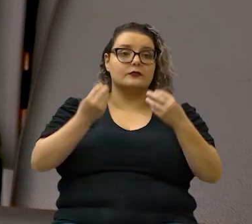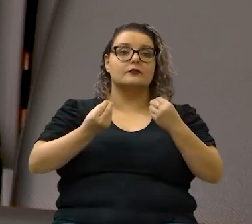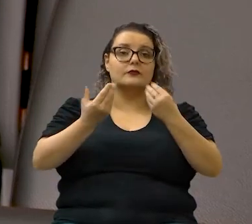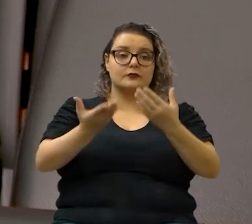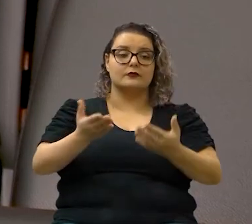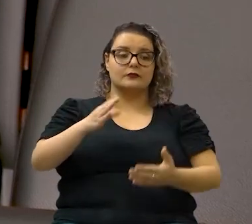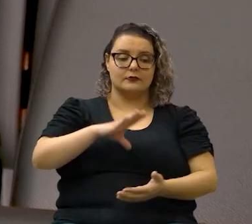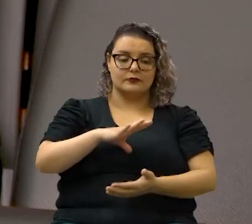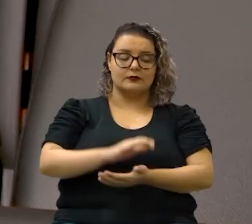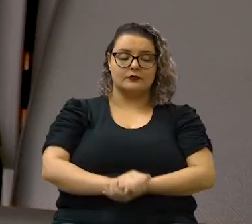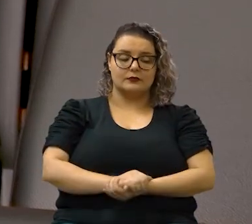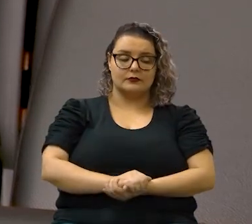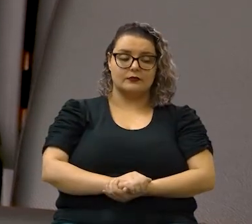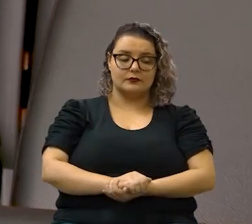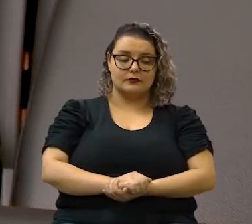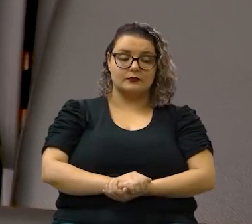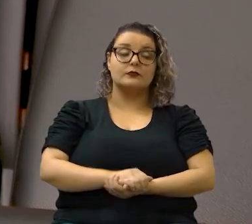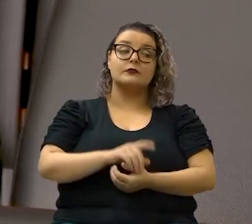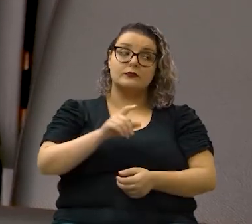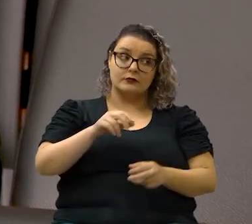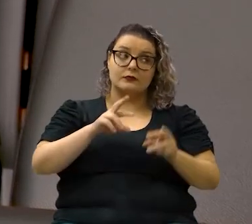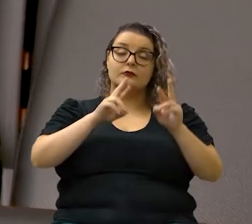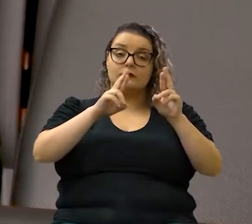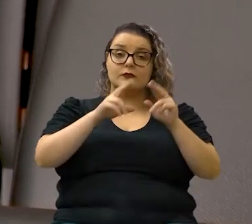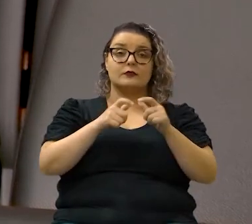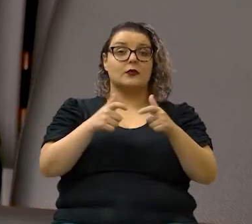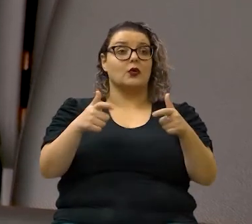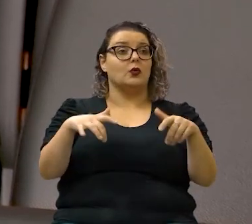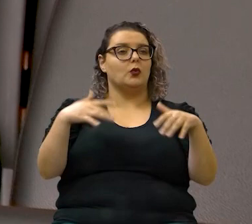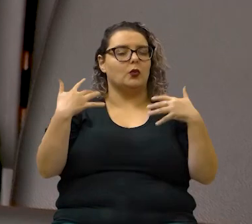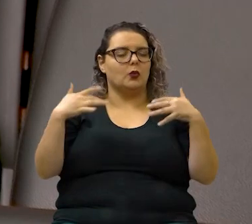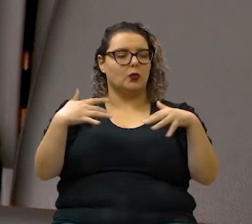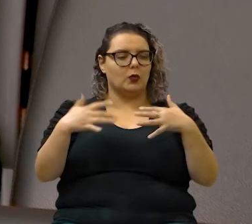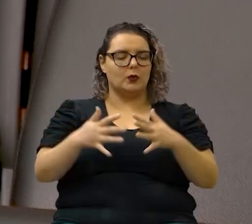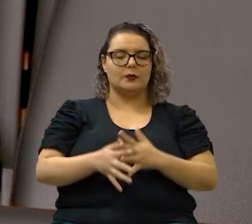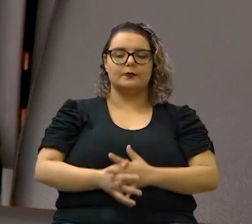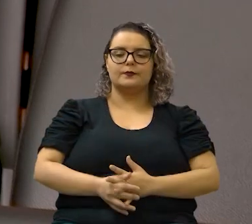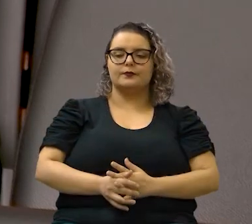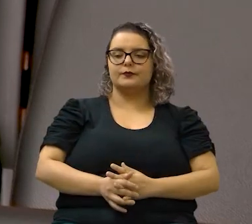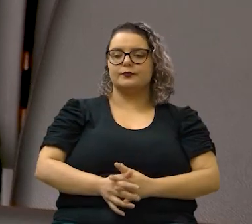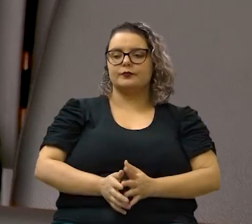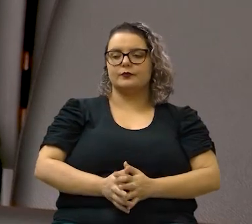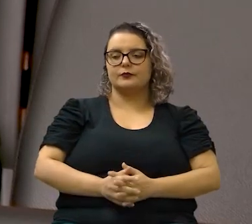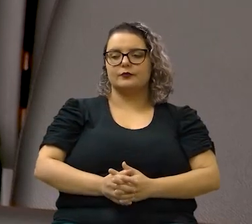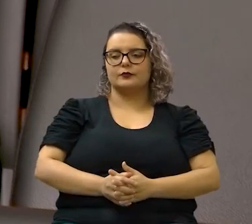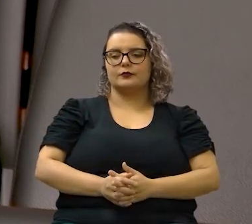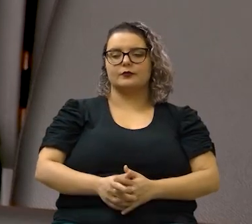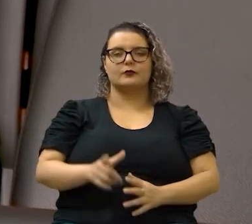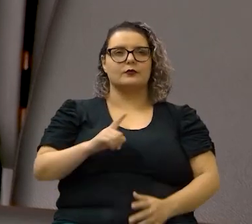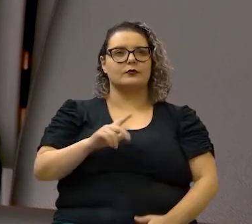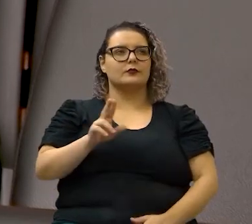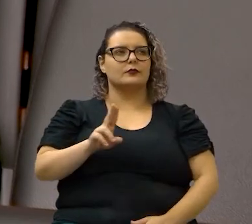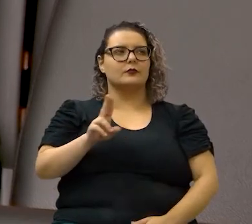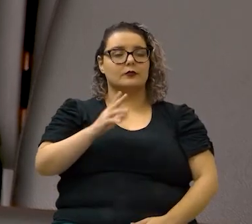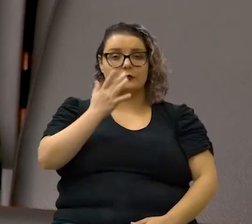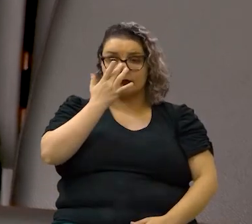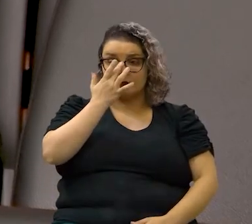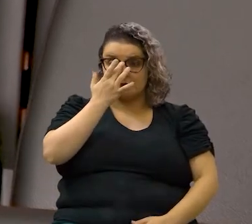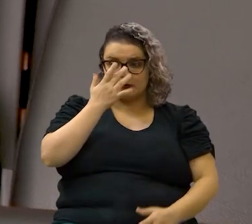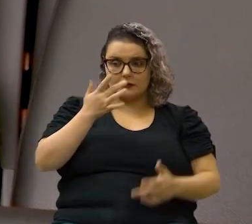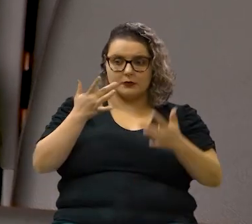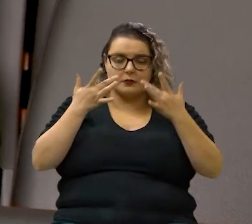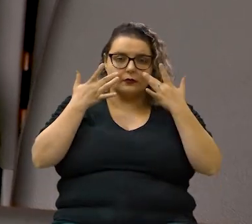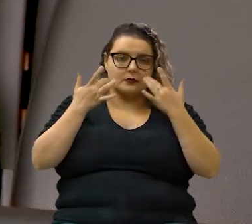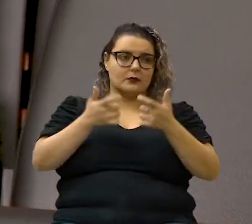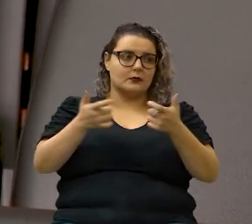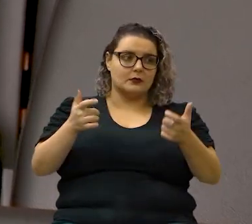seja devolvido à cidade. Então é uma grande expectativa, né? Nós temos só a utilização agora de um